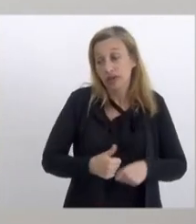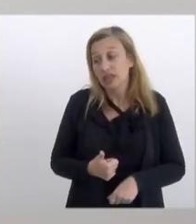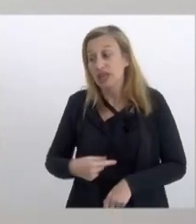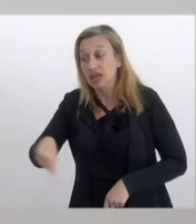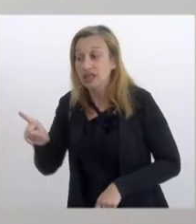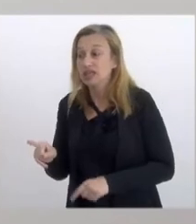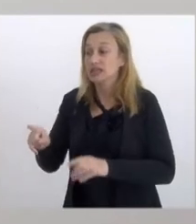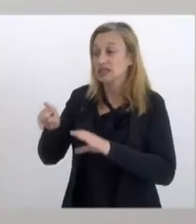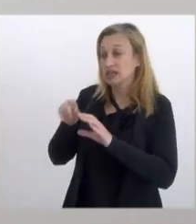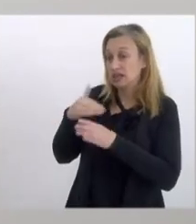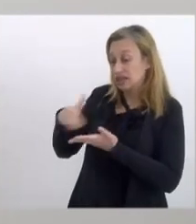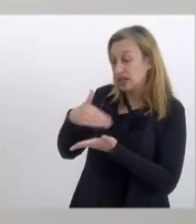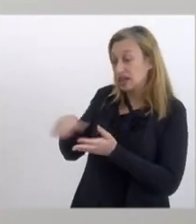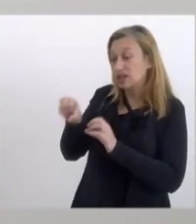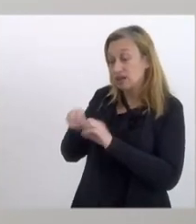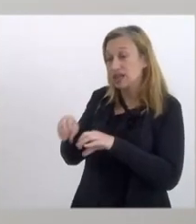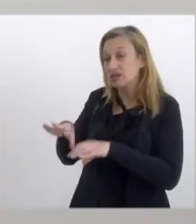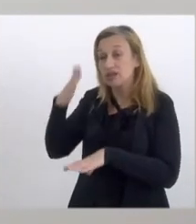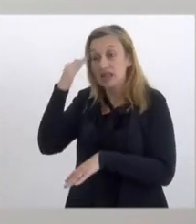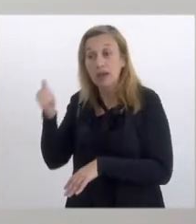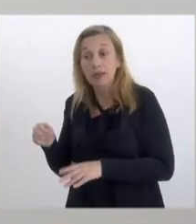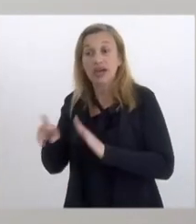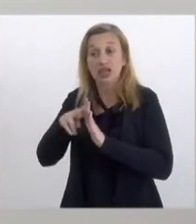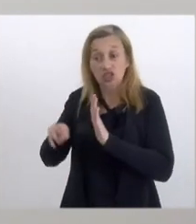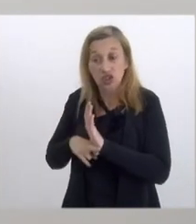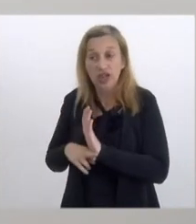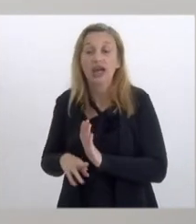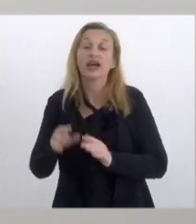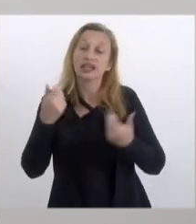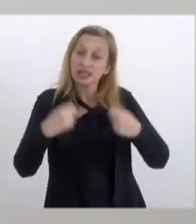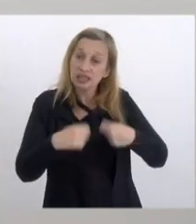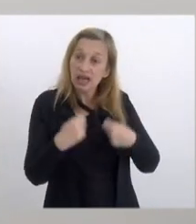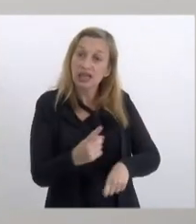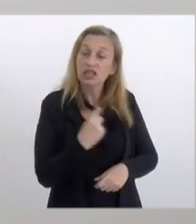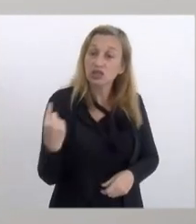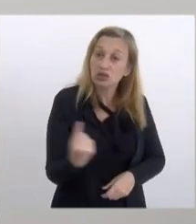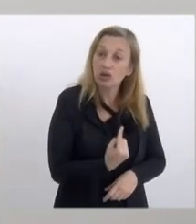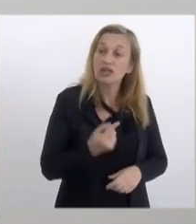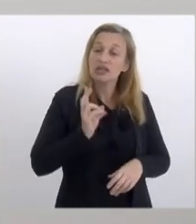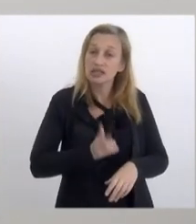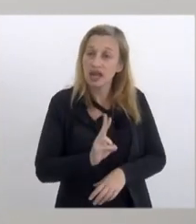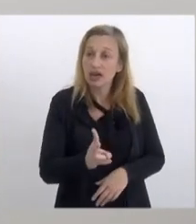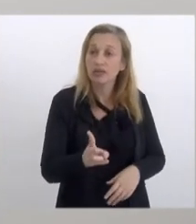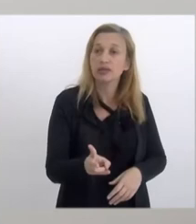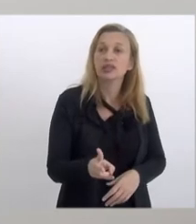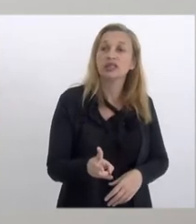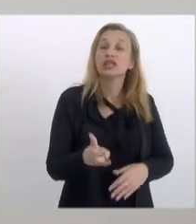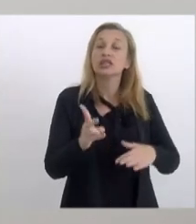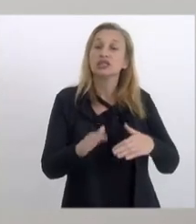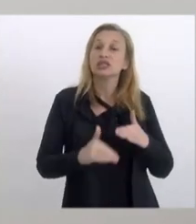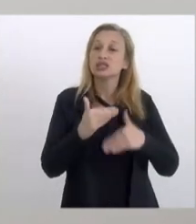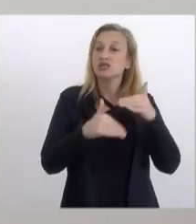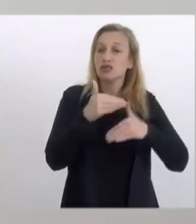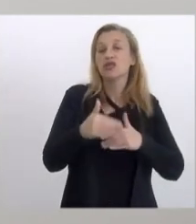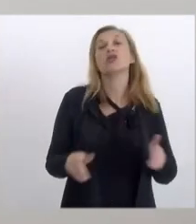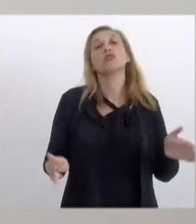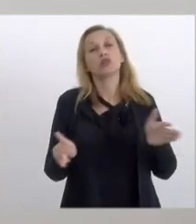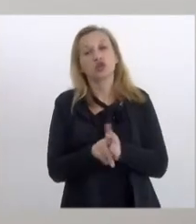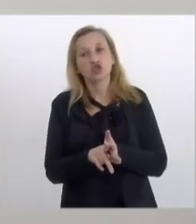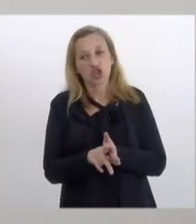Educação. Então, é necessário que venhamos sempre desenvolver esse